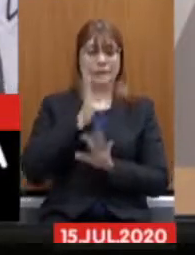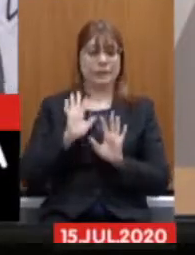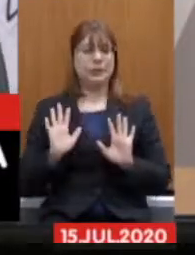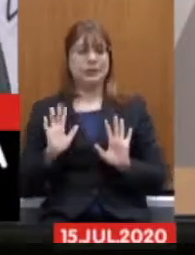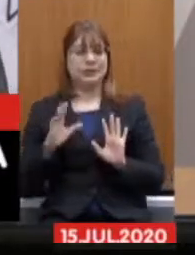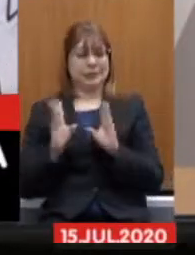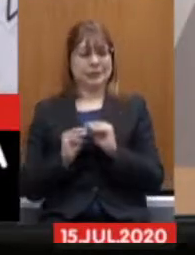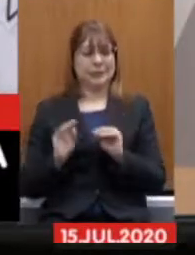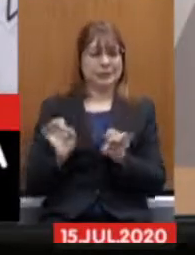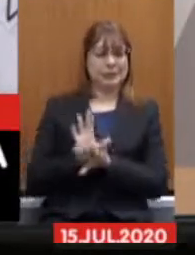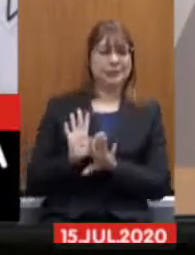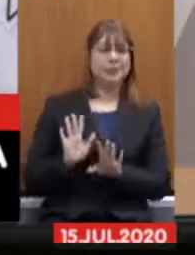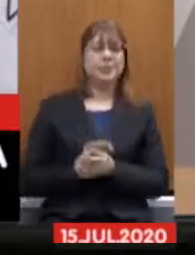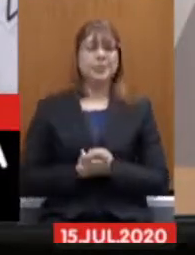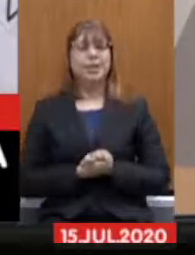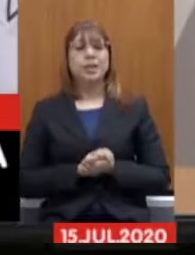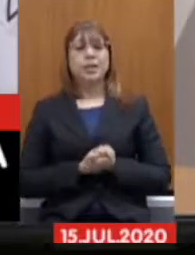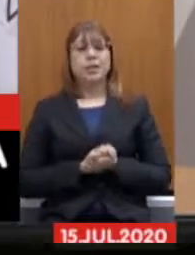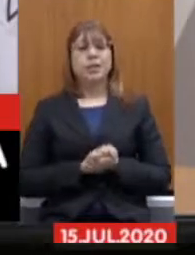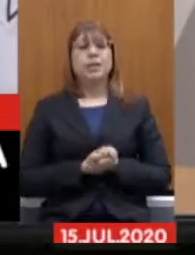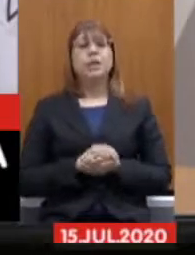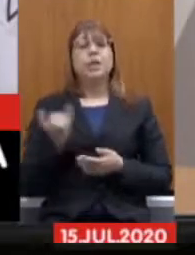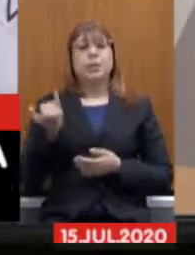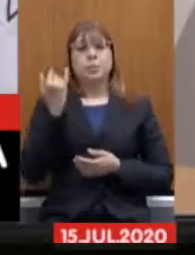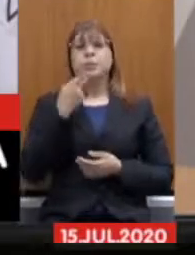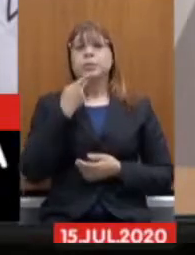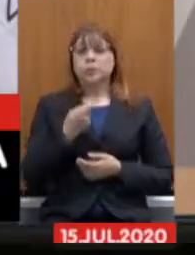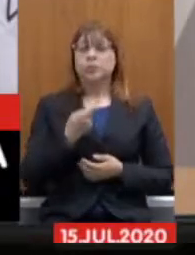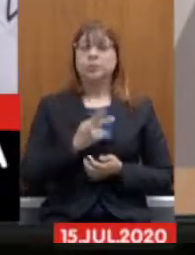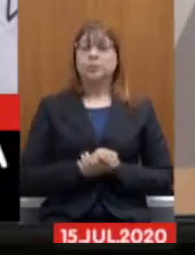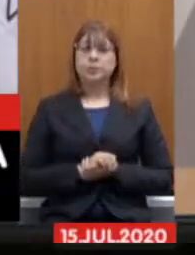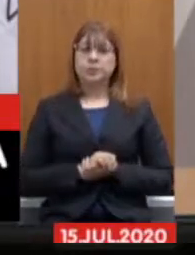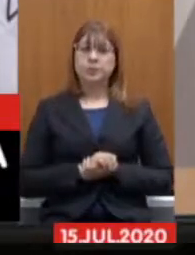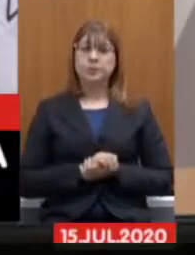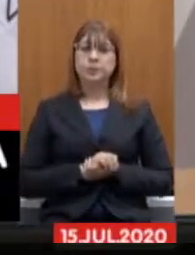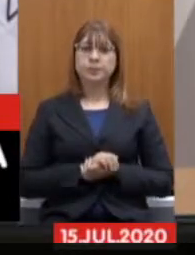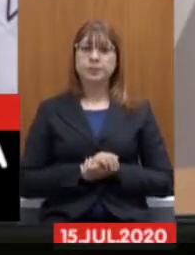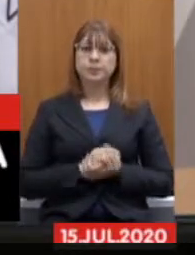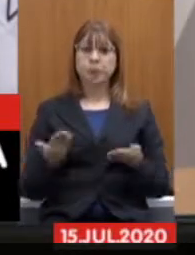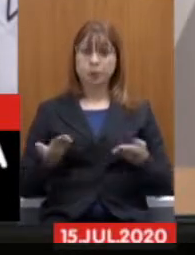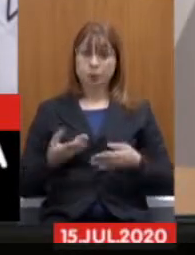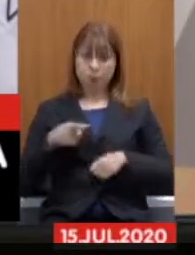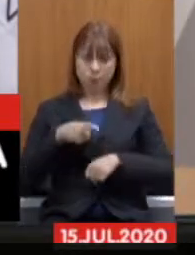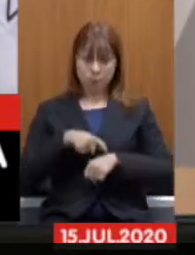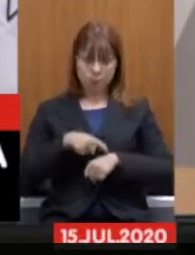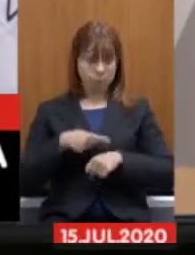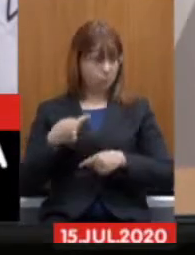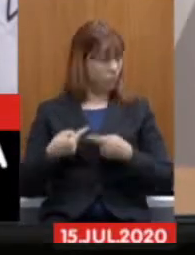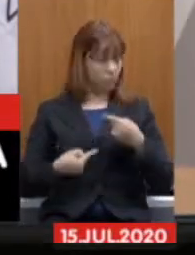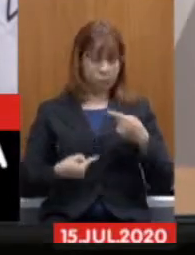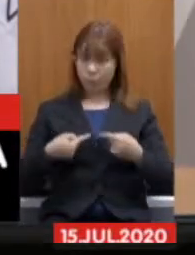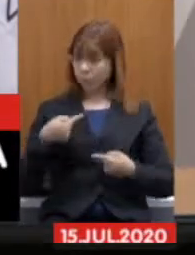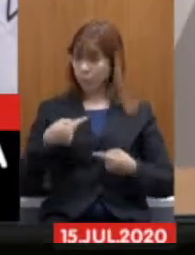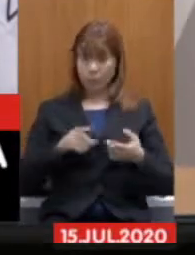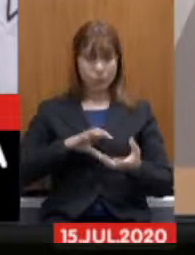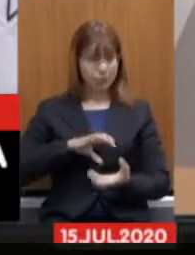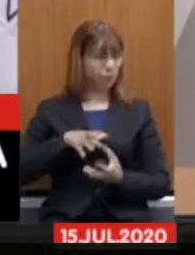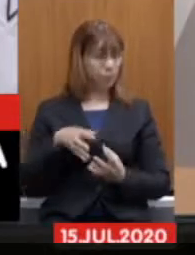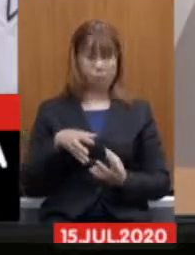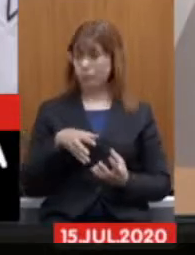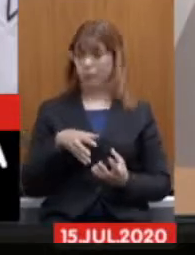que é importante que a gente discuta não é momento de debater esta